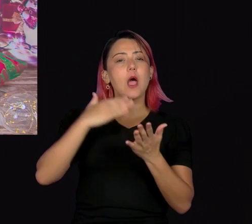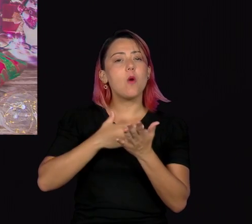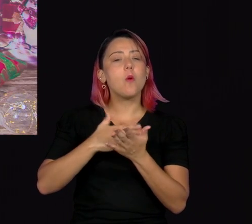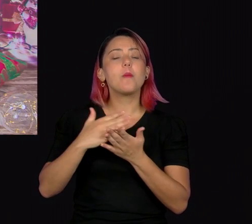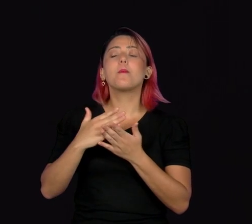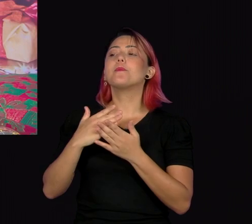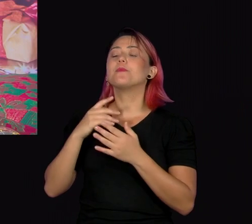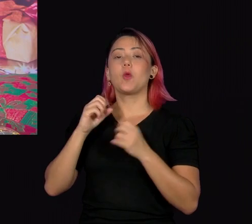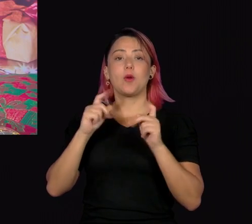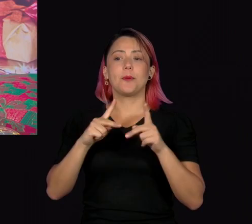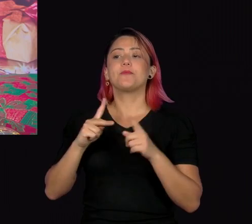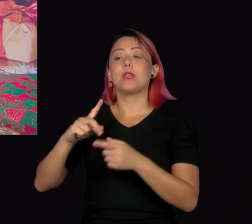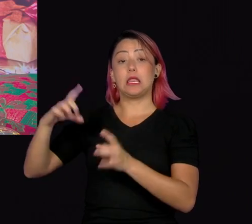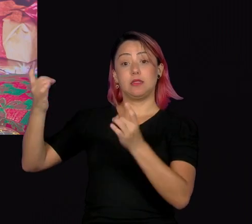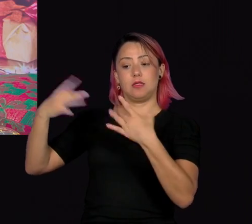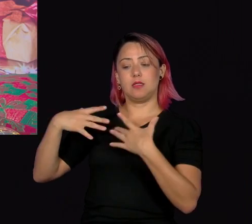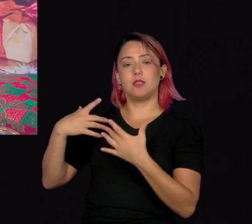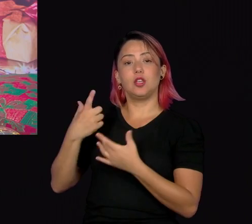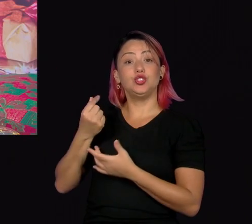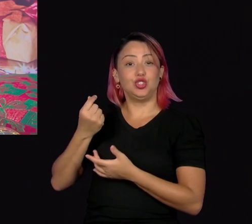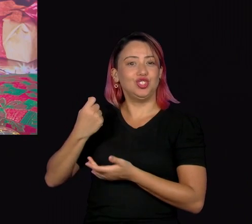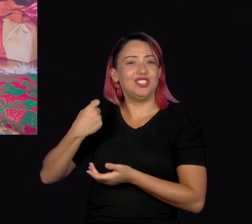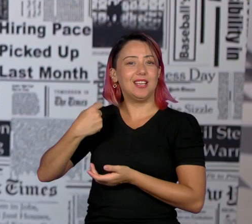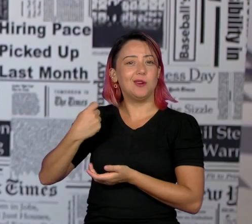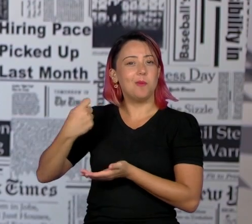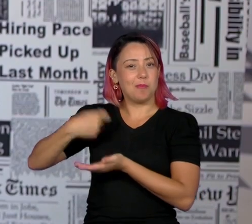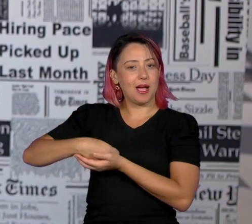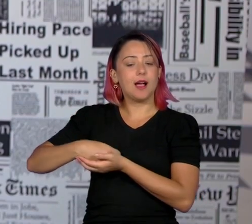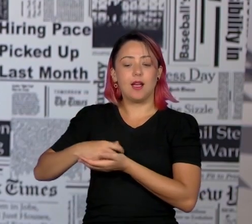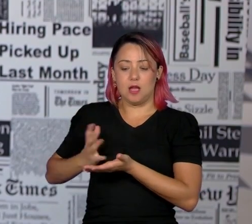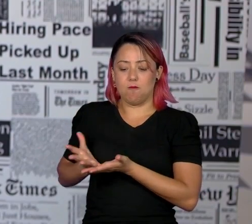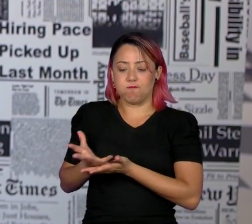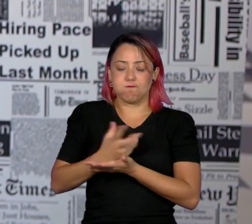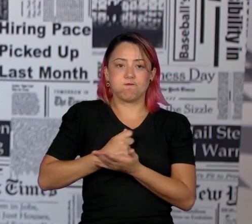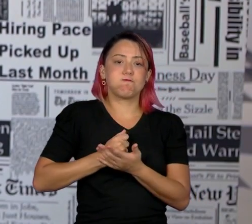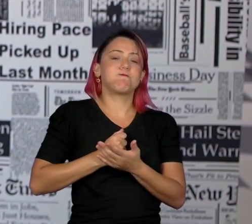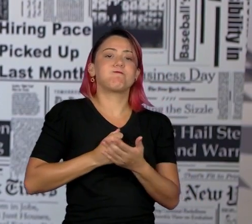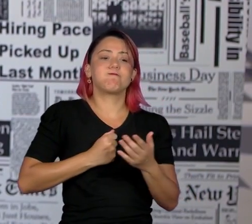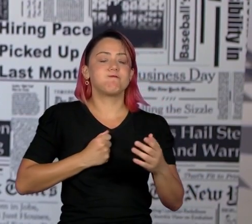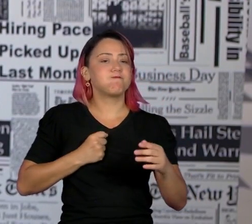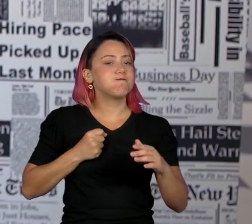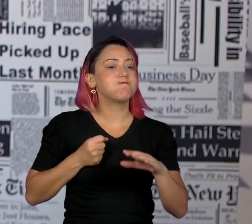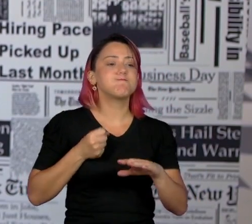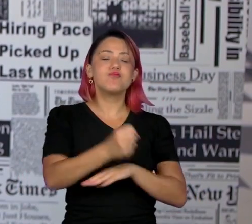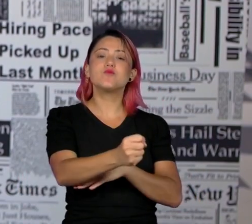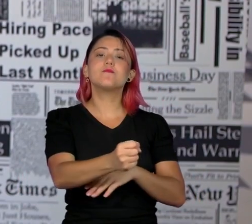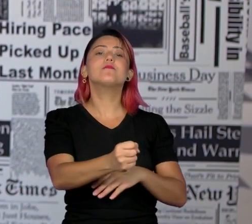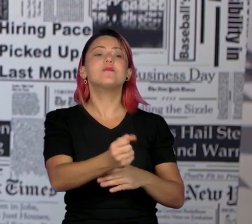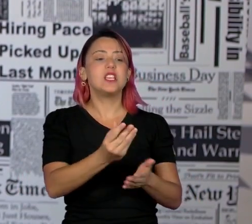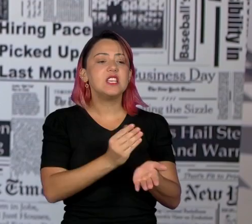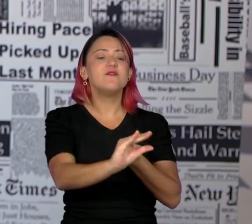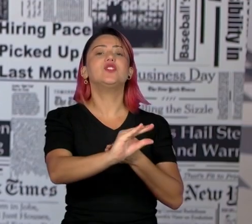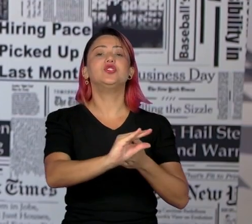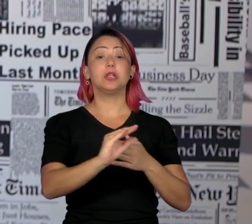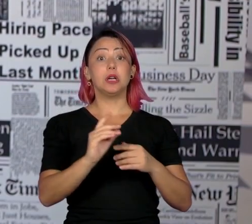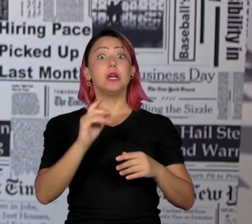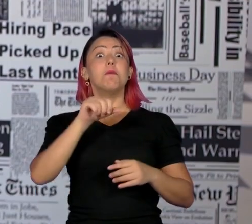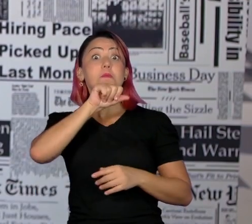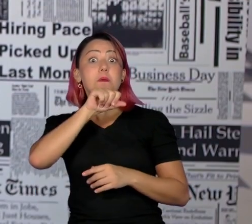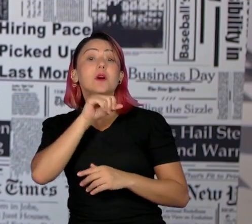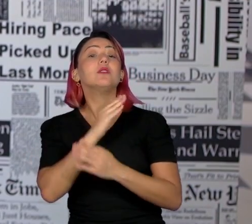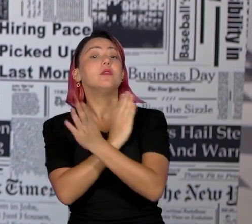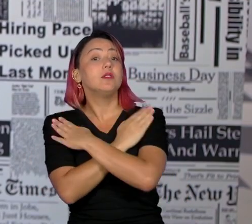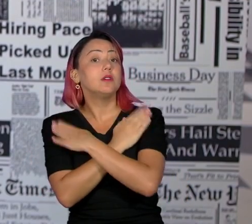rescisão e investi nesse meu sonho. Na época minha mãe estava desempregada e eu fiquei